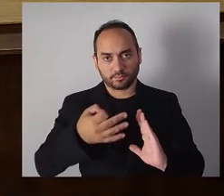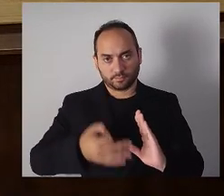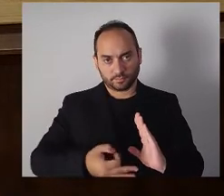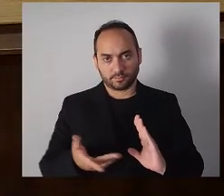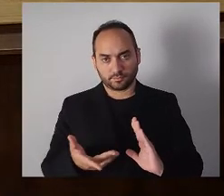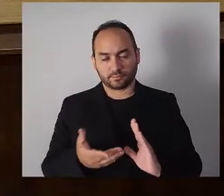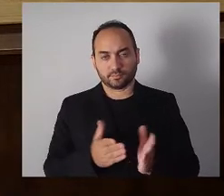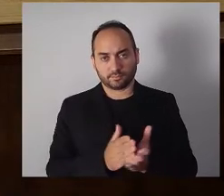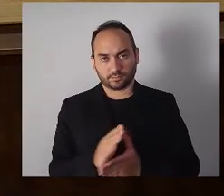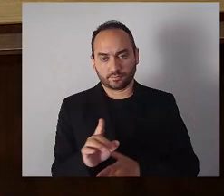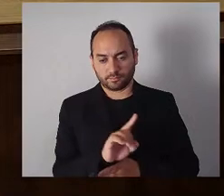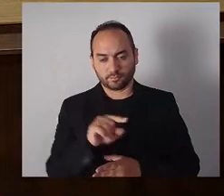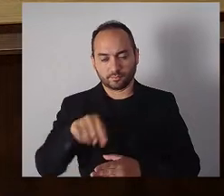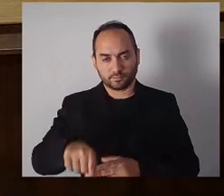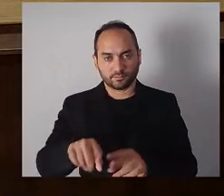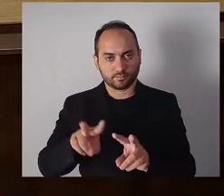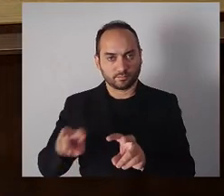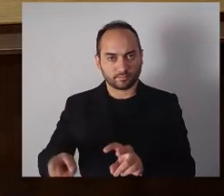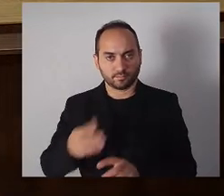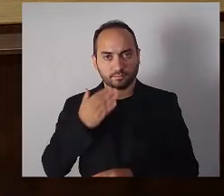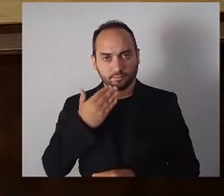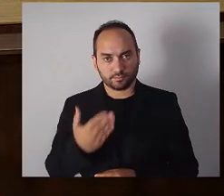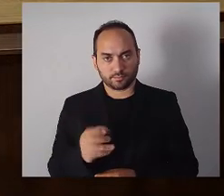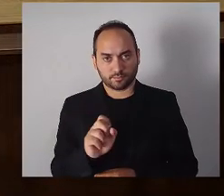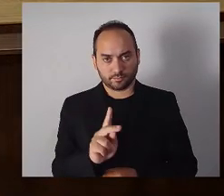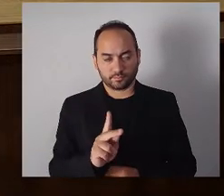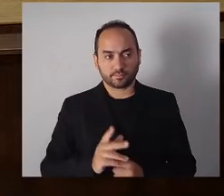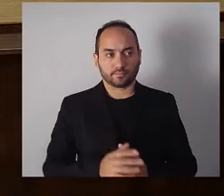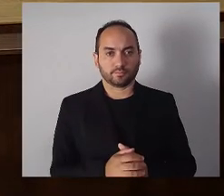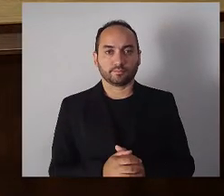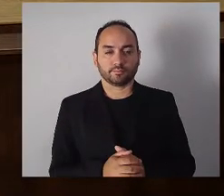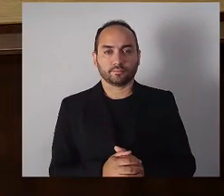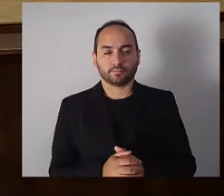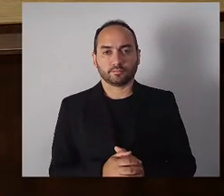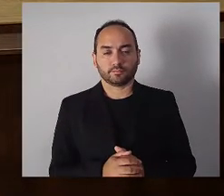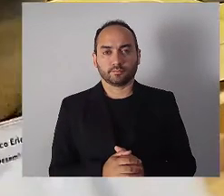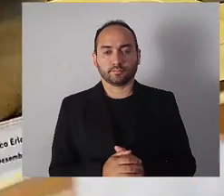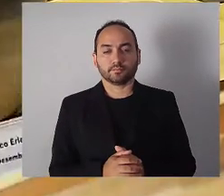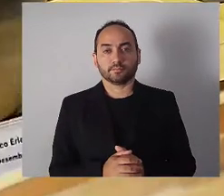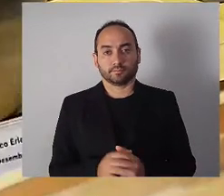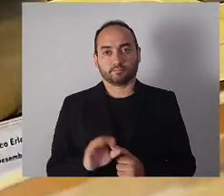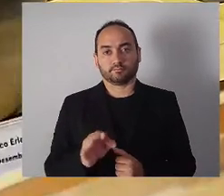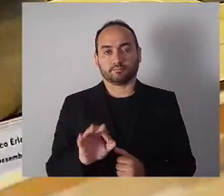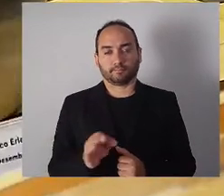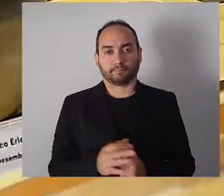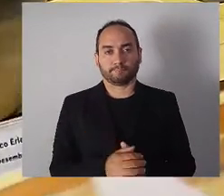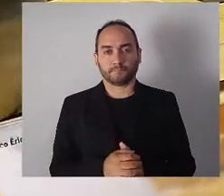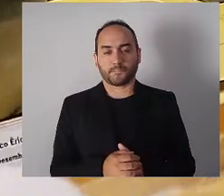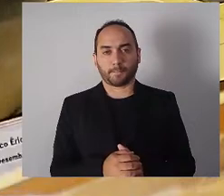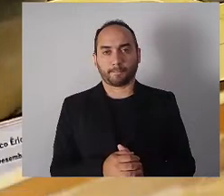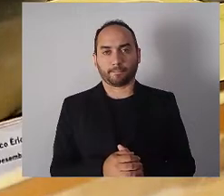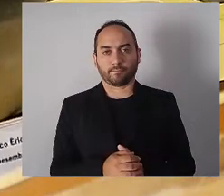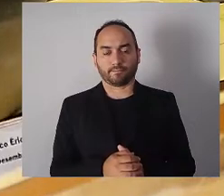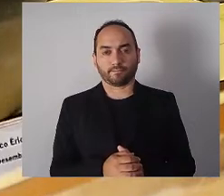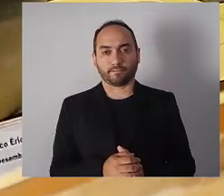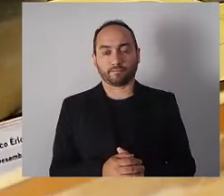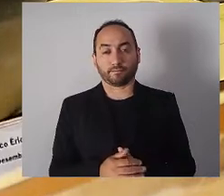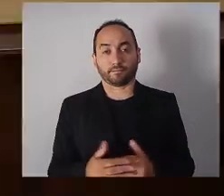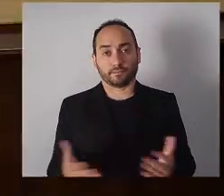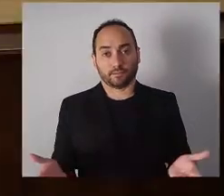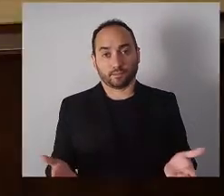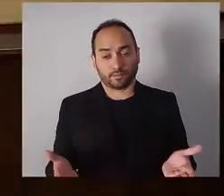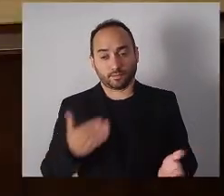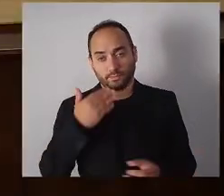pela improcedência do pedido, não é isso? Isso. Certo. Ok. Então, eu vou